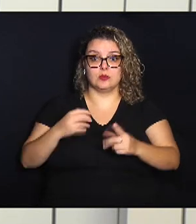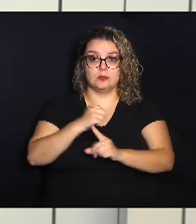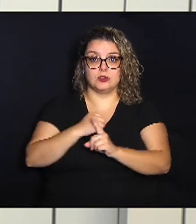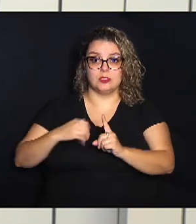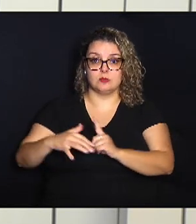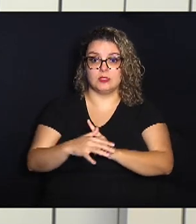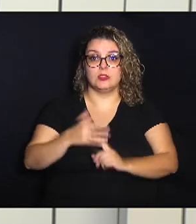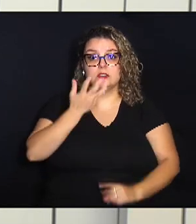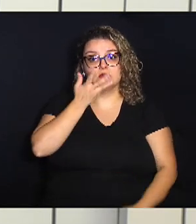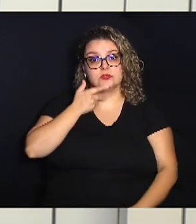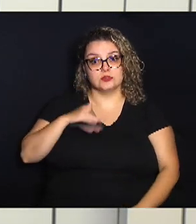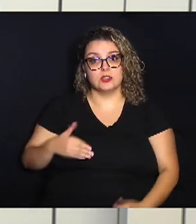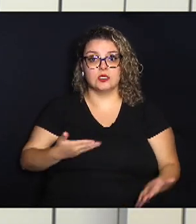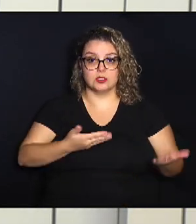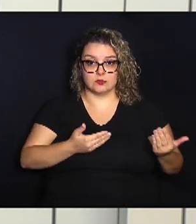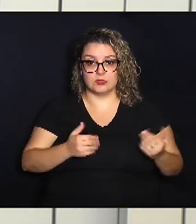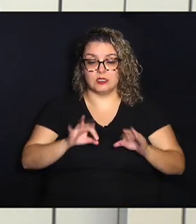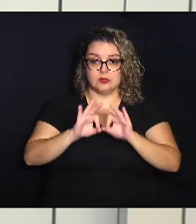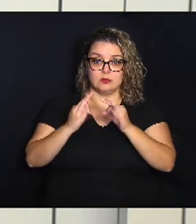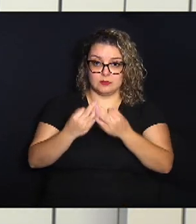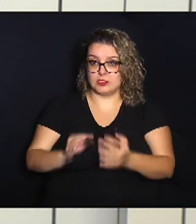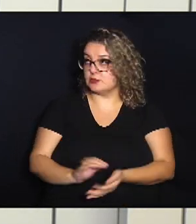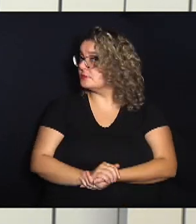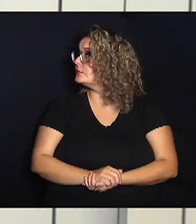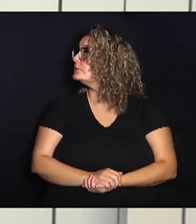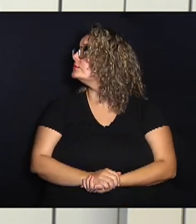da criança, do jovem e da família.